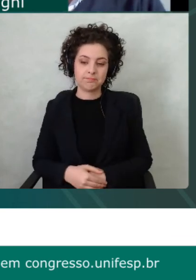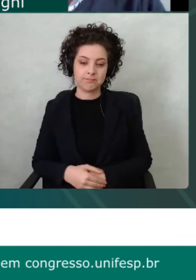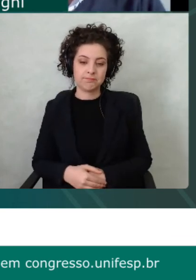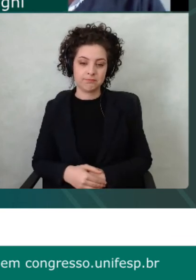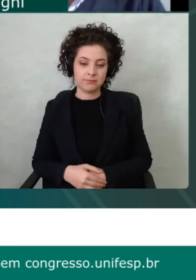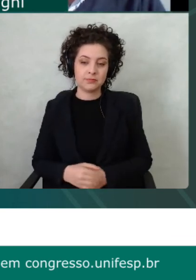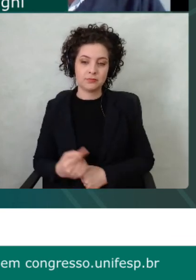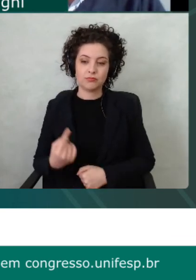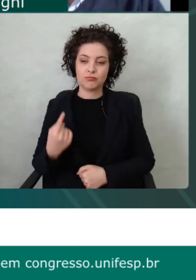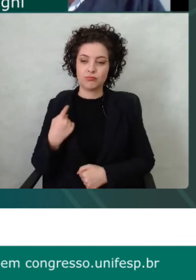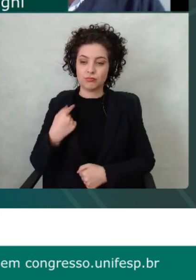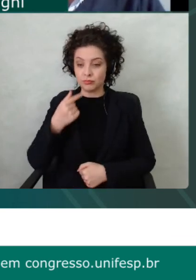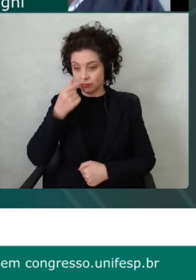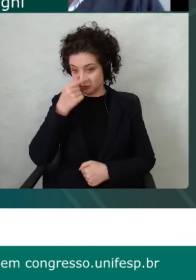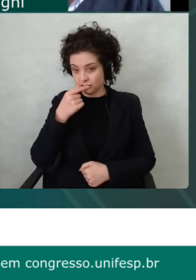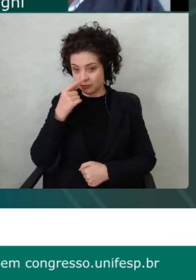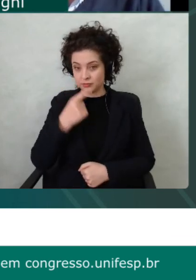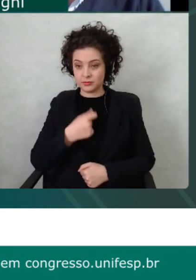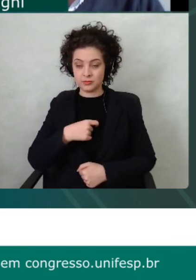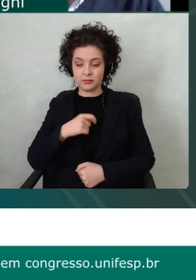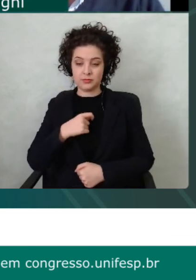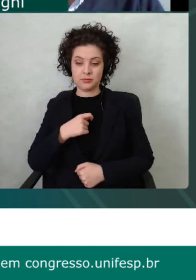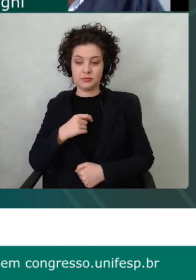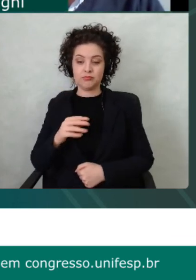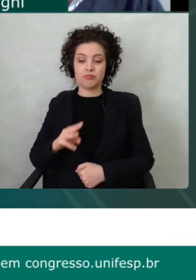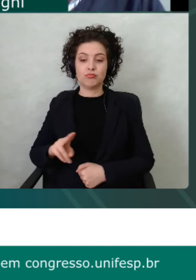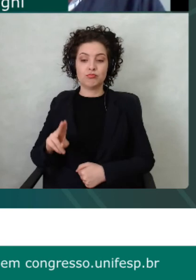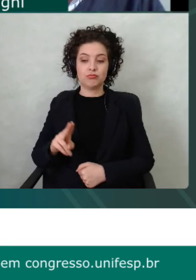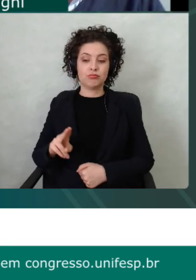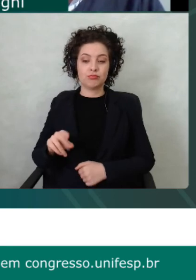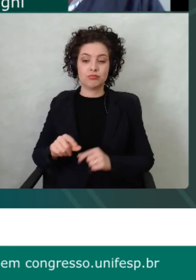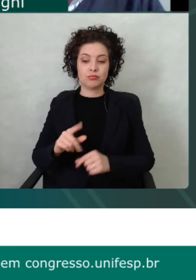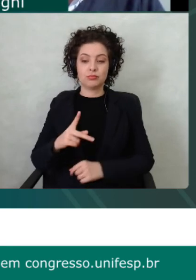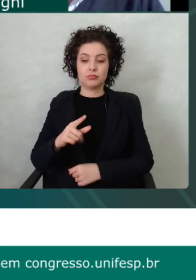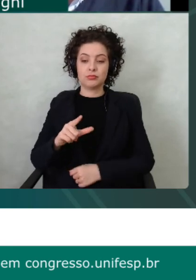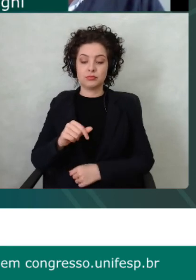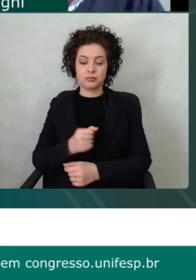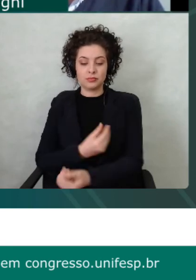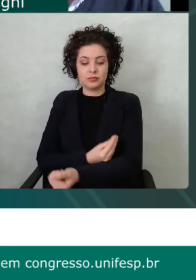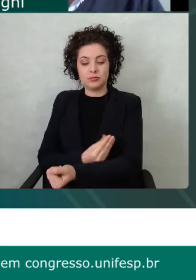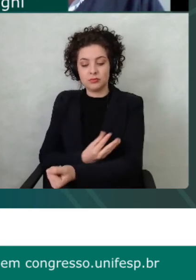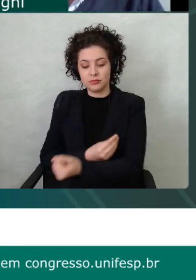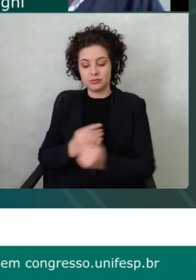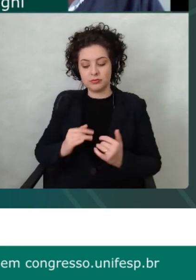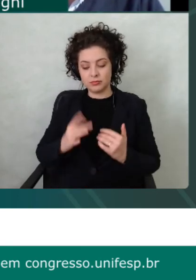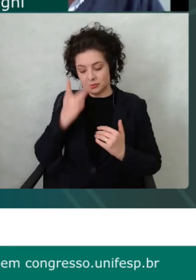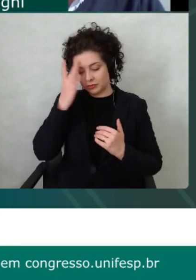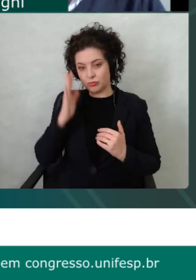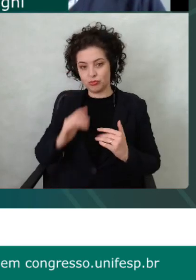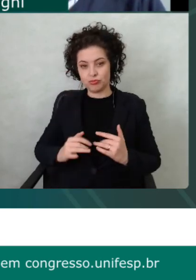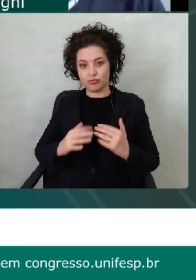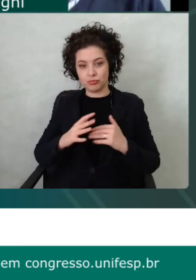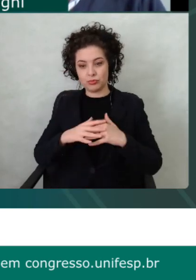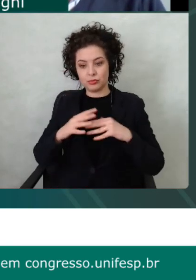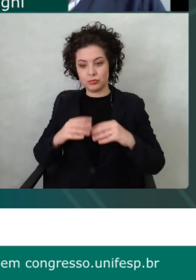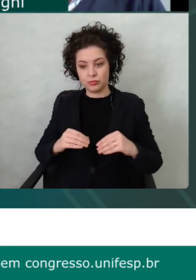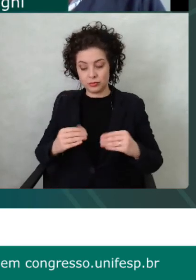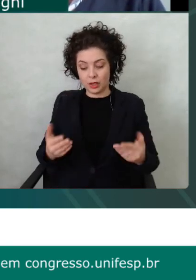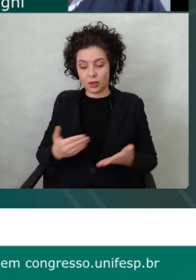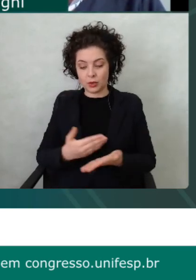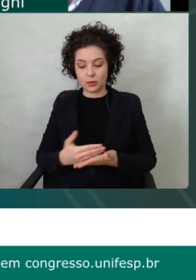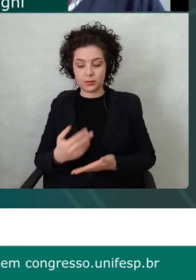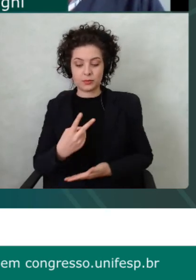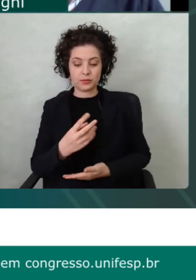gripe espanhola, relato da utilização de plasma convalescente, mas bastante agora no início dos anos 2000, com